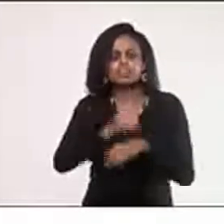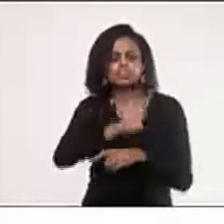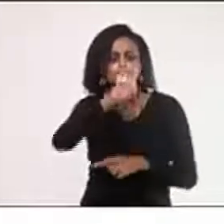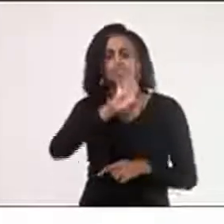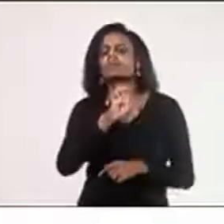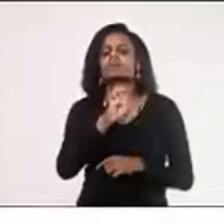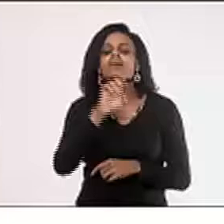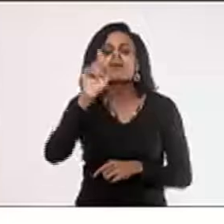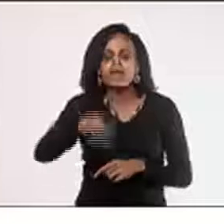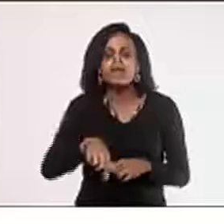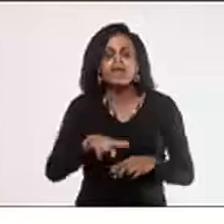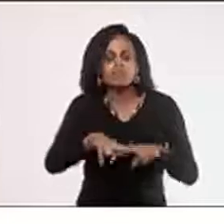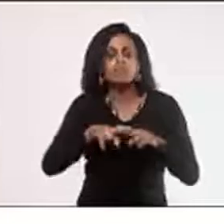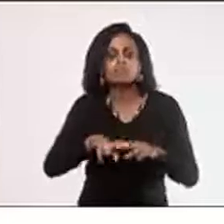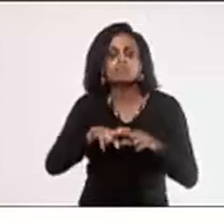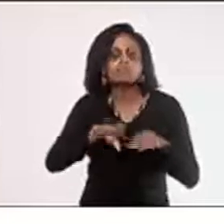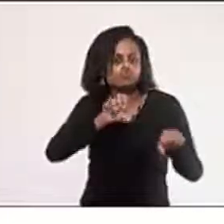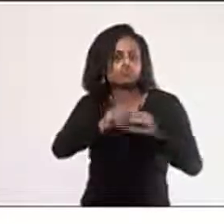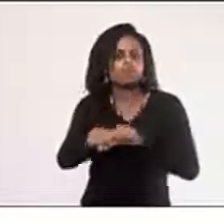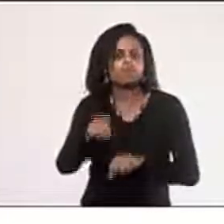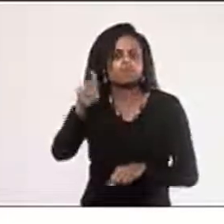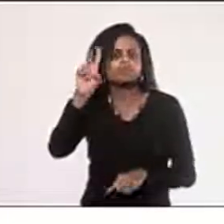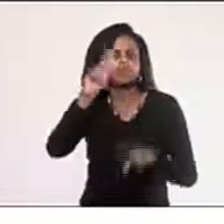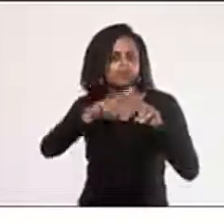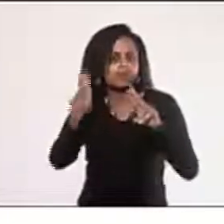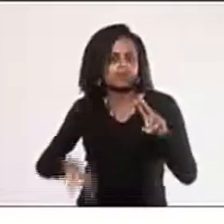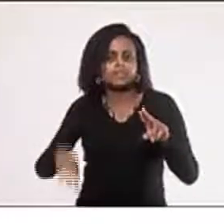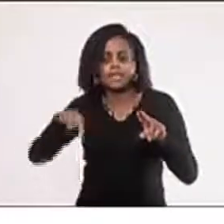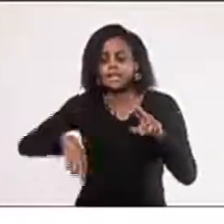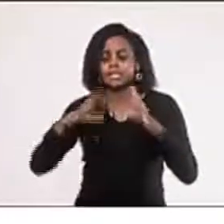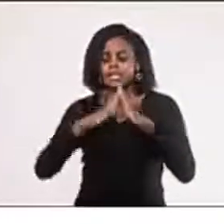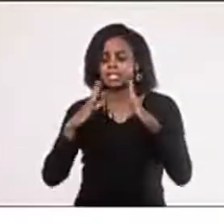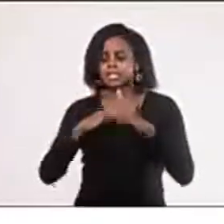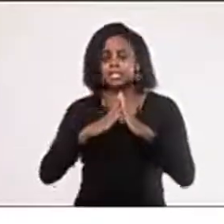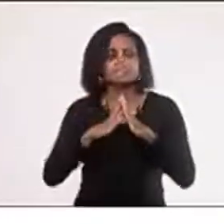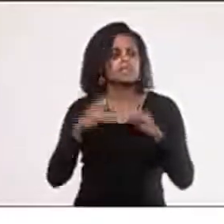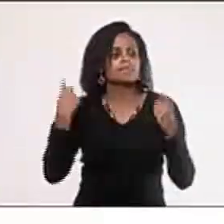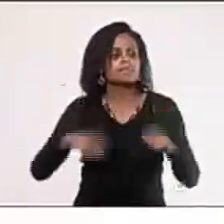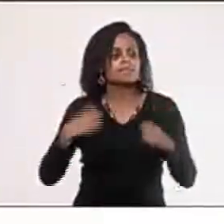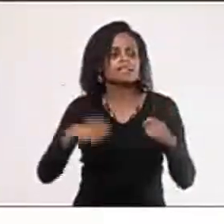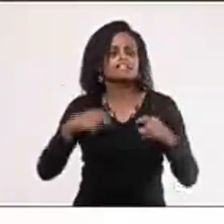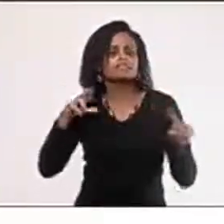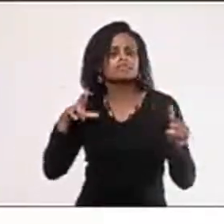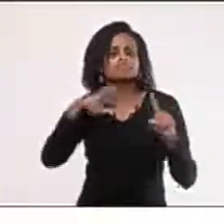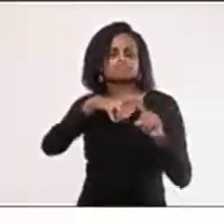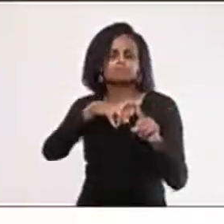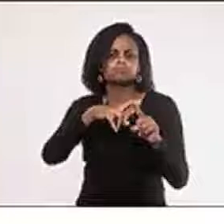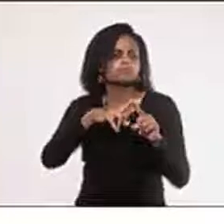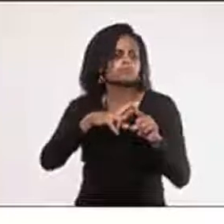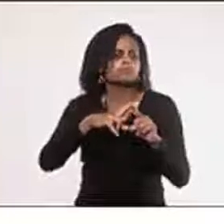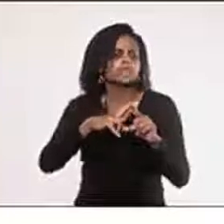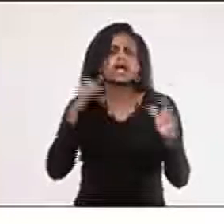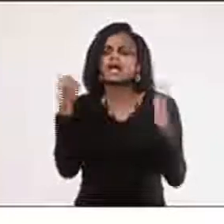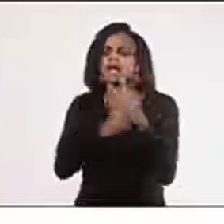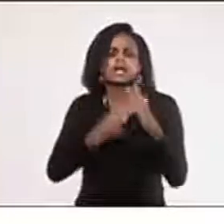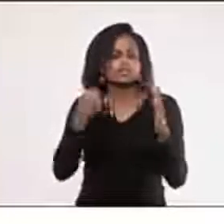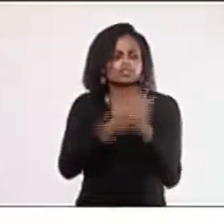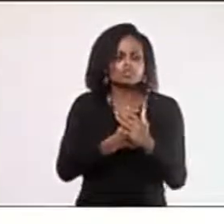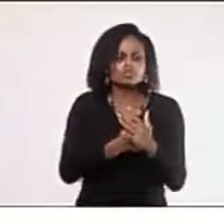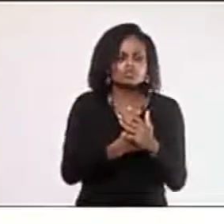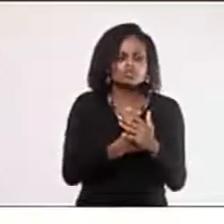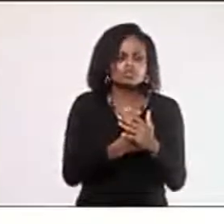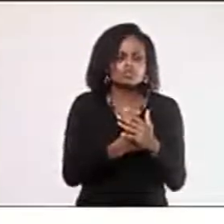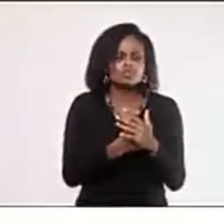que a UERJ forma seus profissionais. E aqui essa casa, ela precisa fazer referência à luta que travou lado